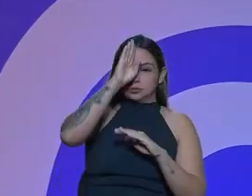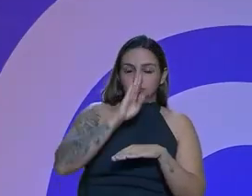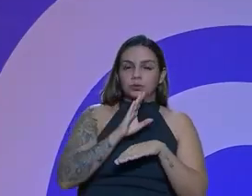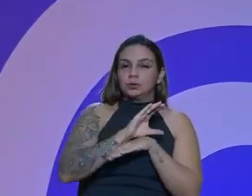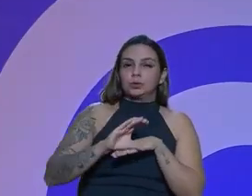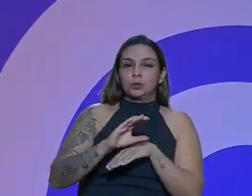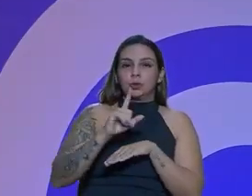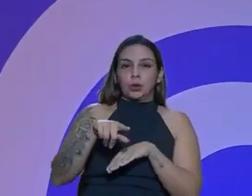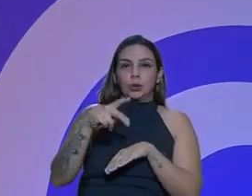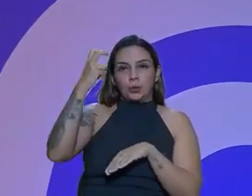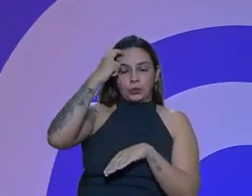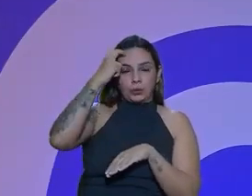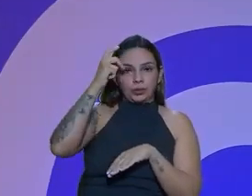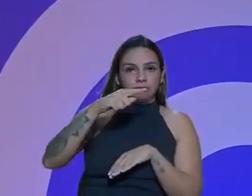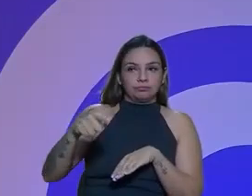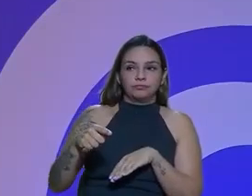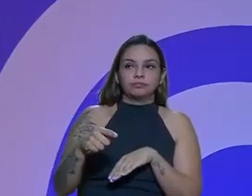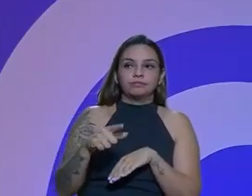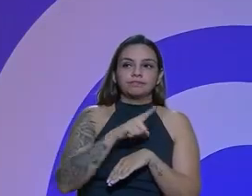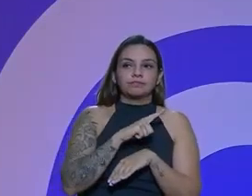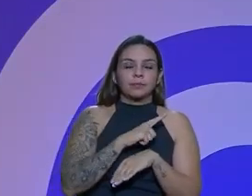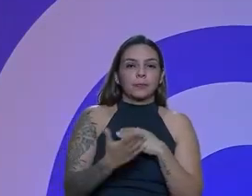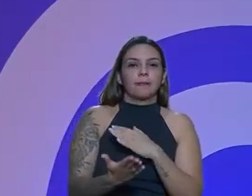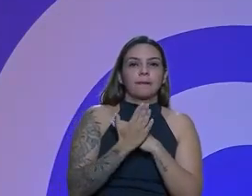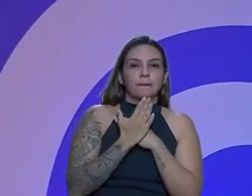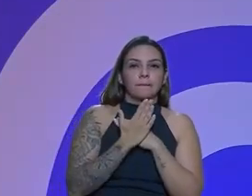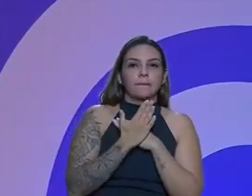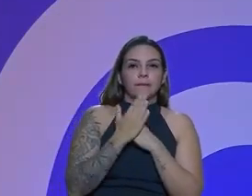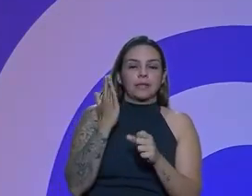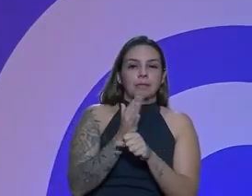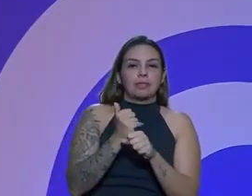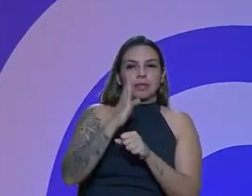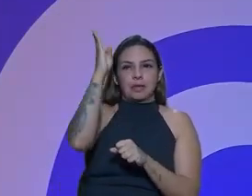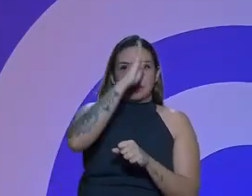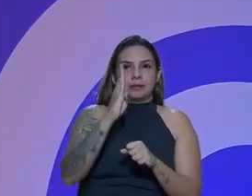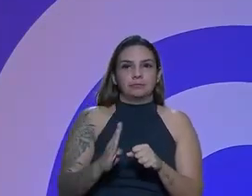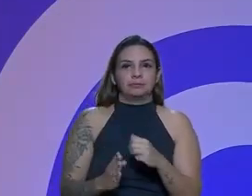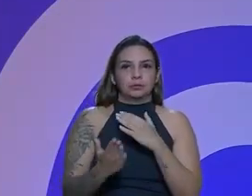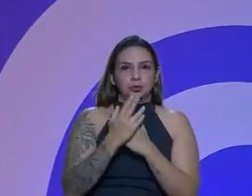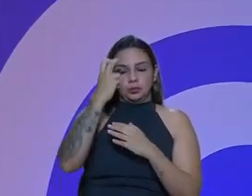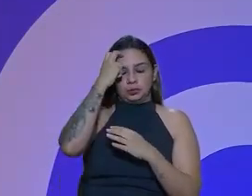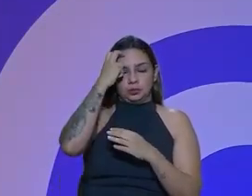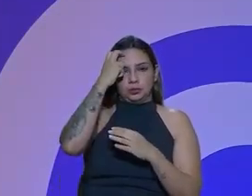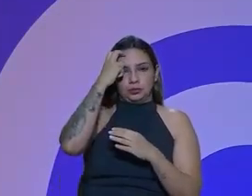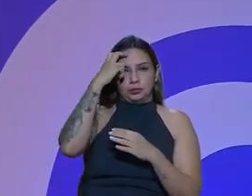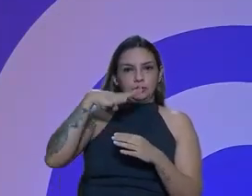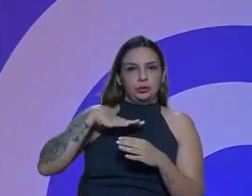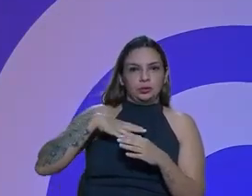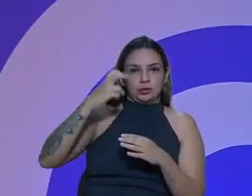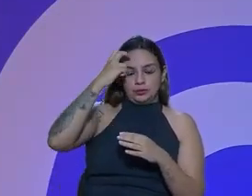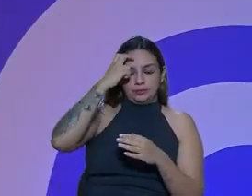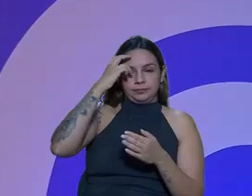do evento. Essa edição tem a parceria da Bem Brasil e o apoio cultural do Centro